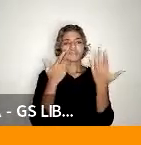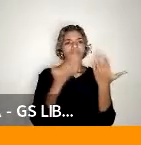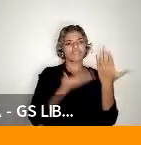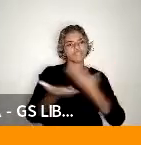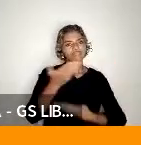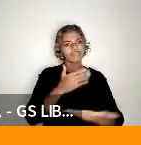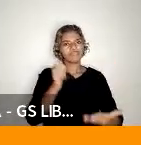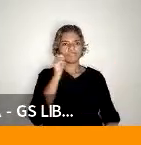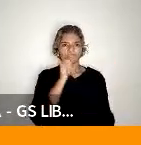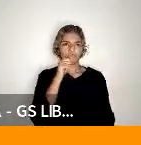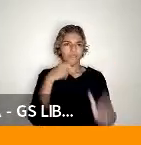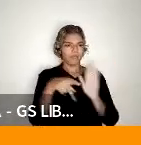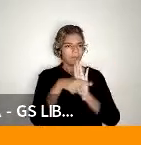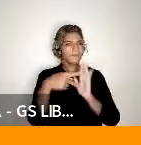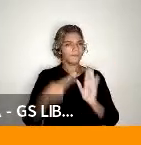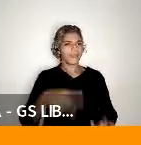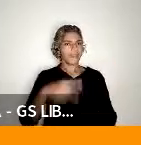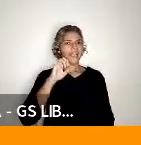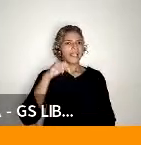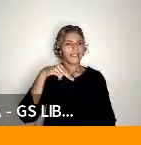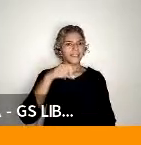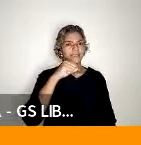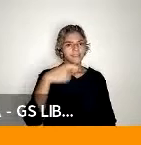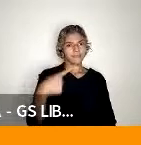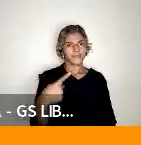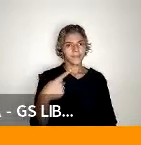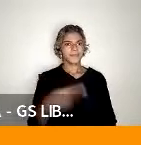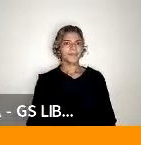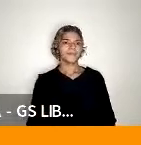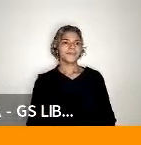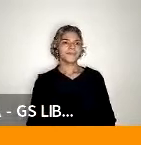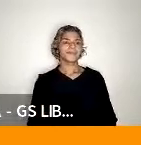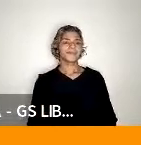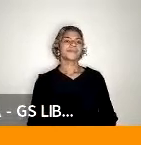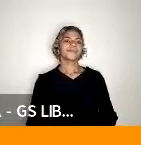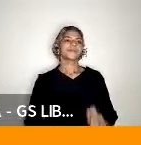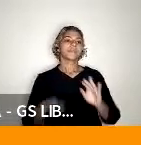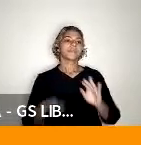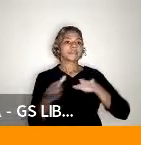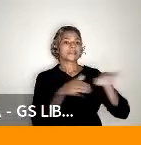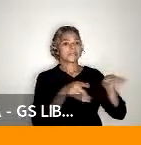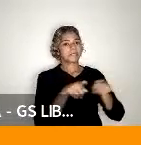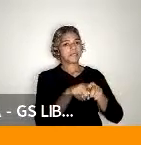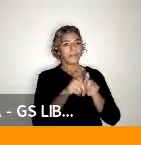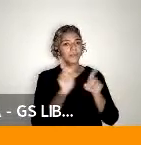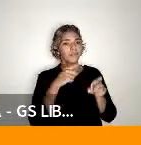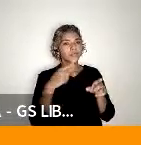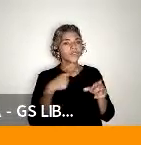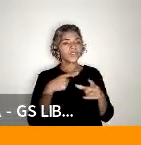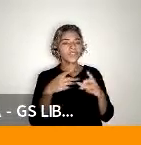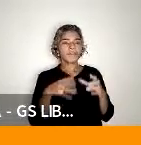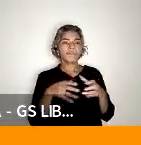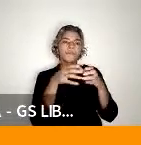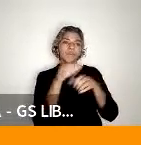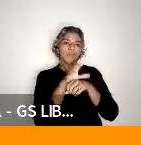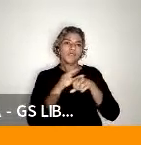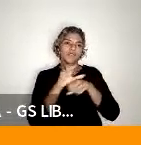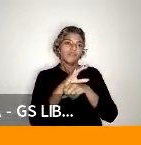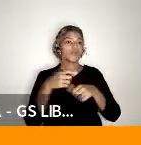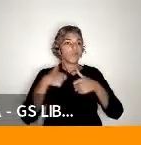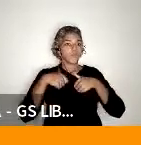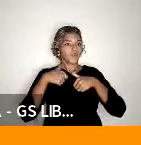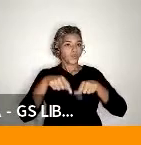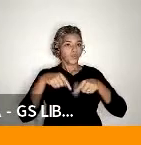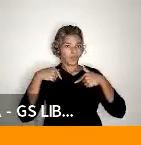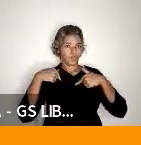comitê. E a gente tem desde 2018 uma coordenação colegiada do comitê, que é composta, né, por mim, juntamente